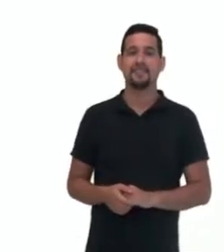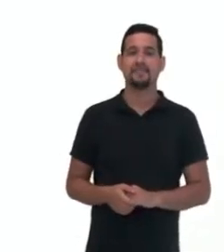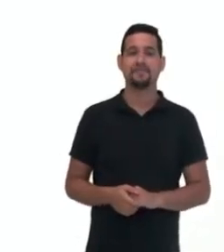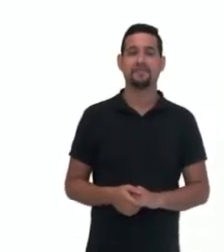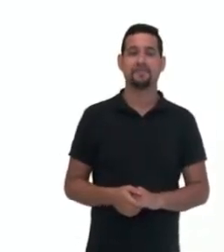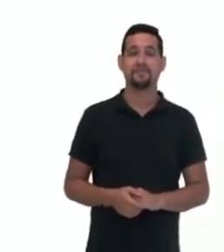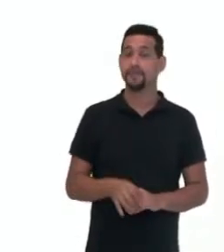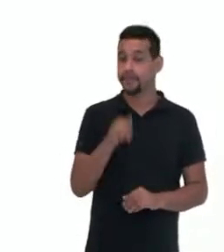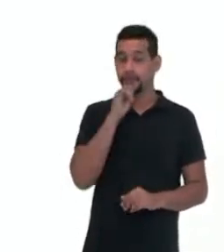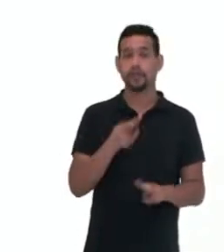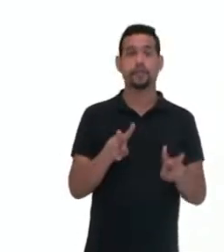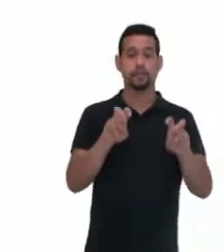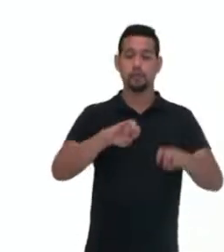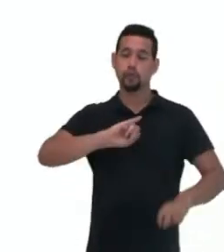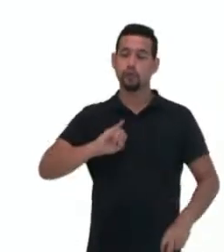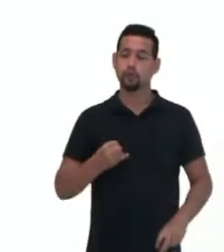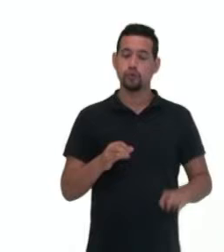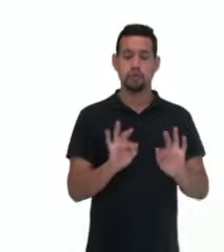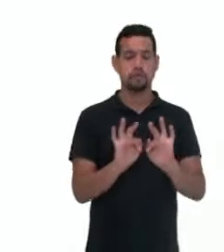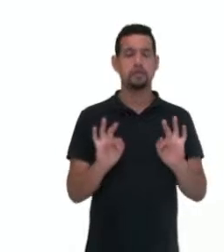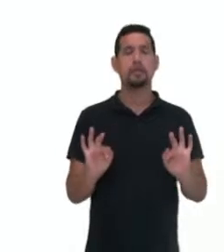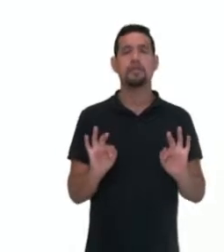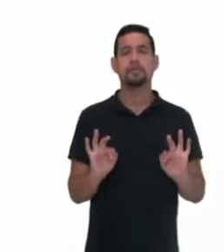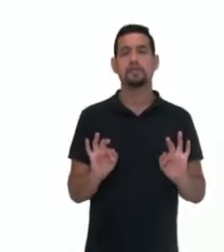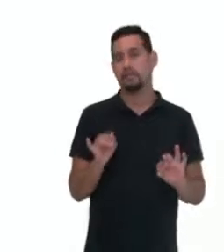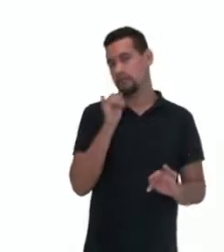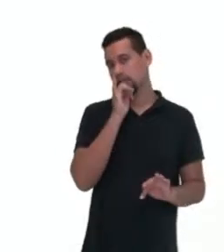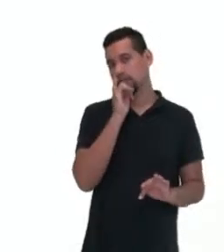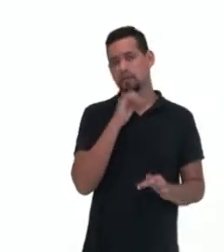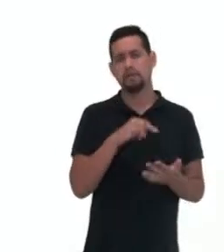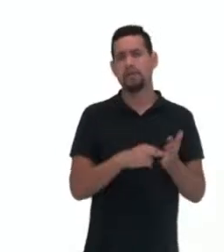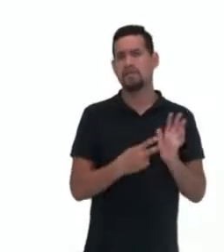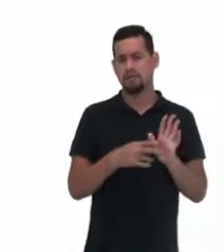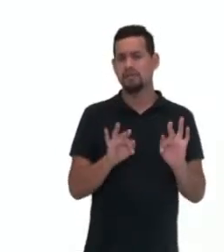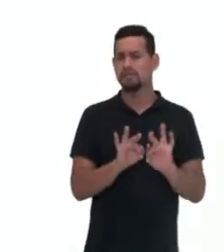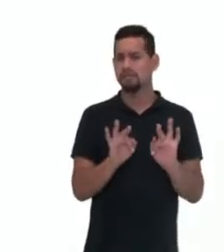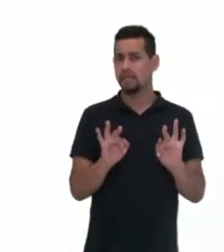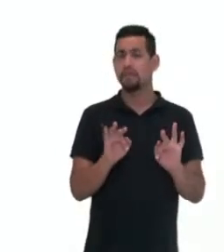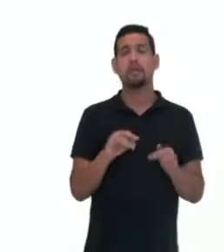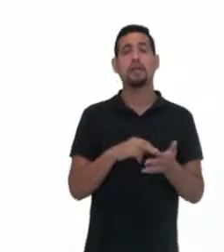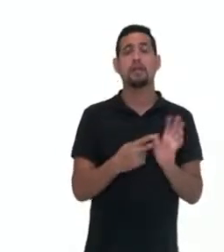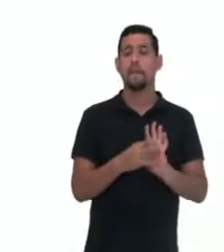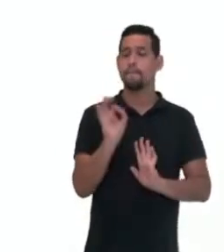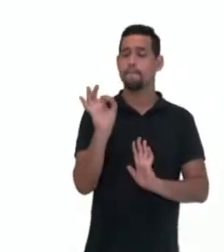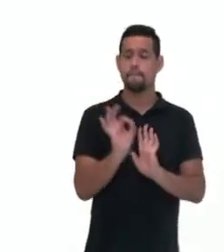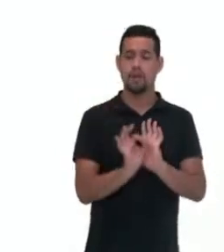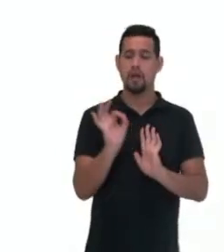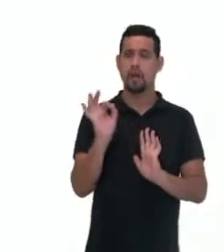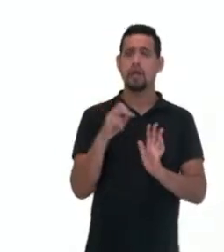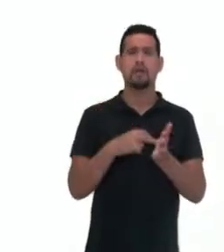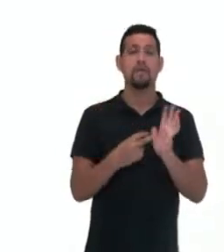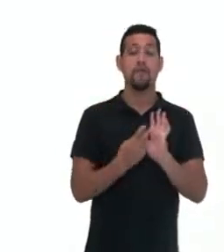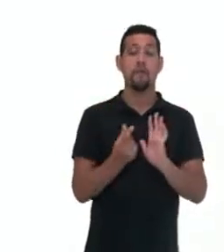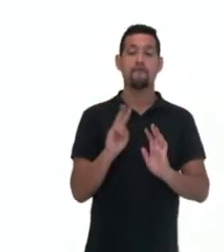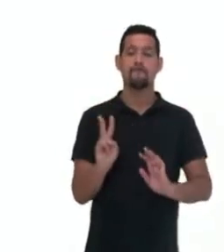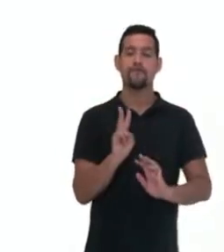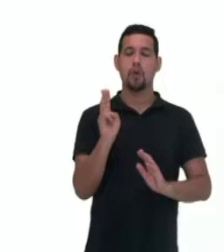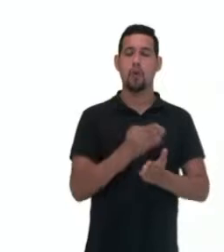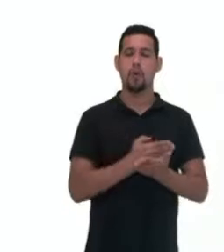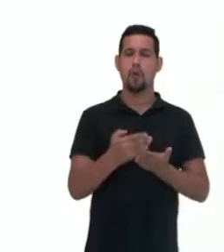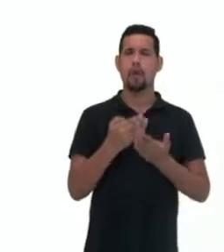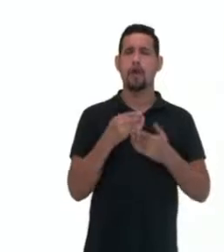O regime de juros simples, quando o seu percentual incidir sobre o valor